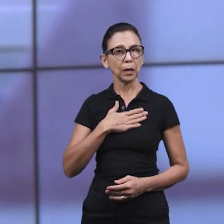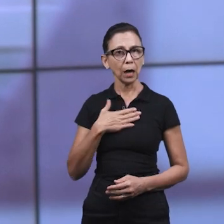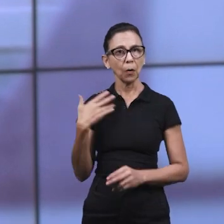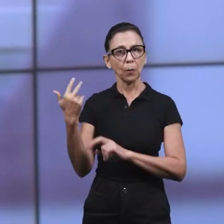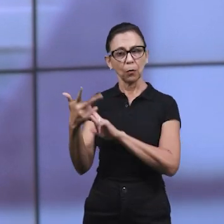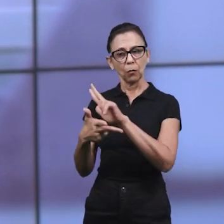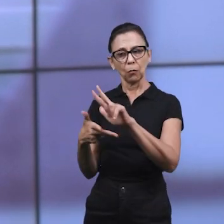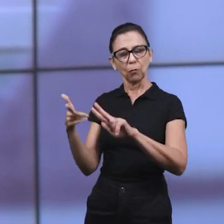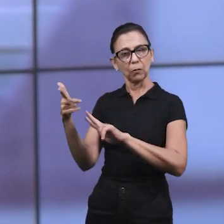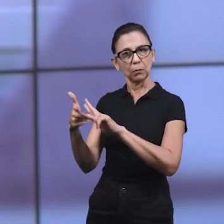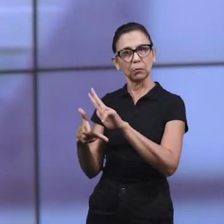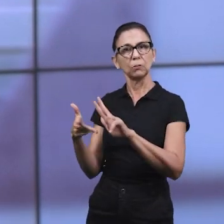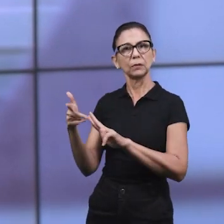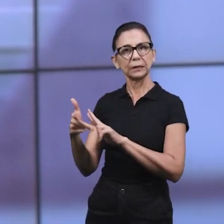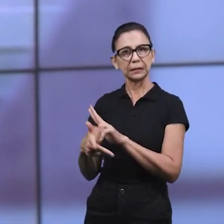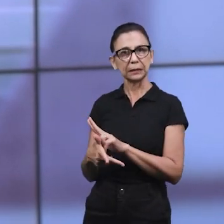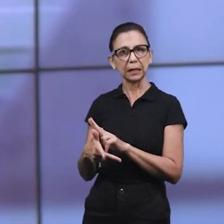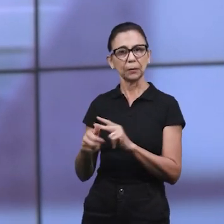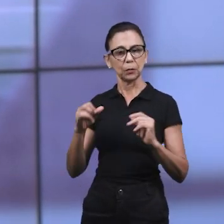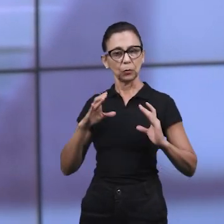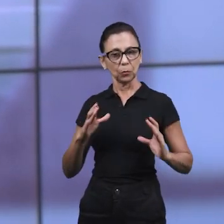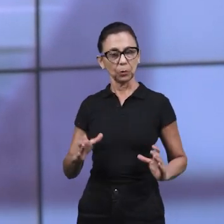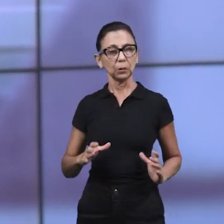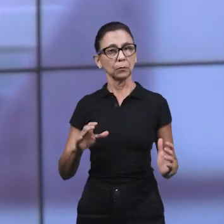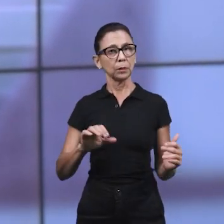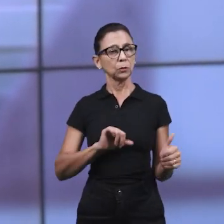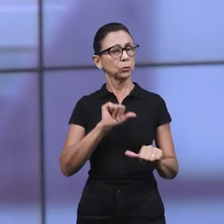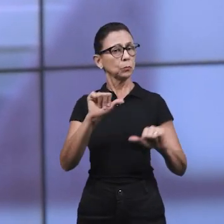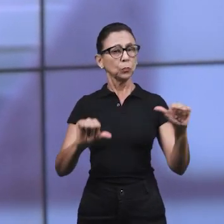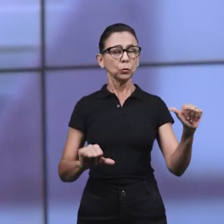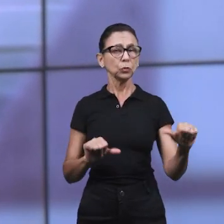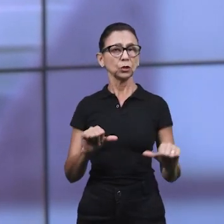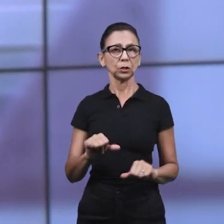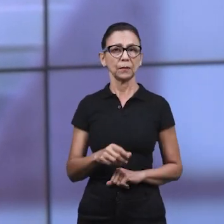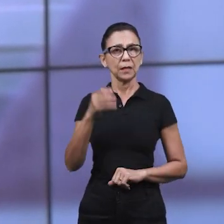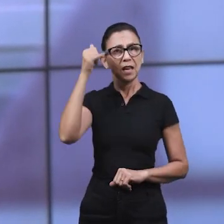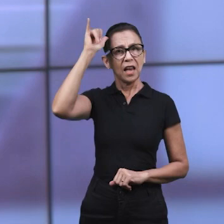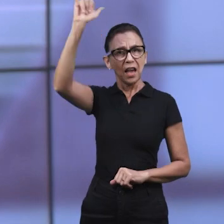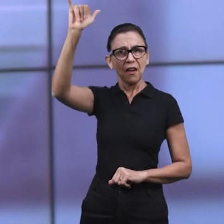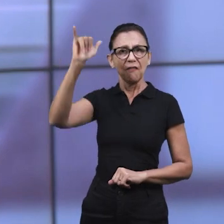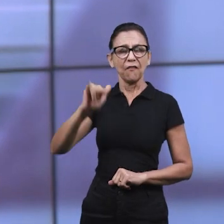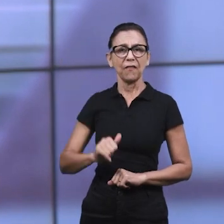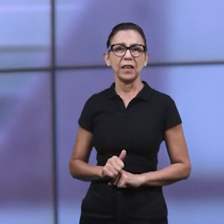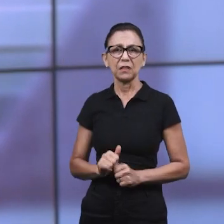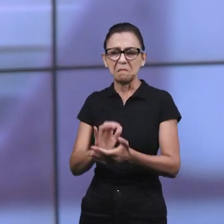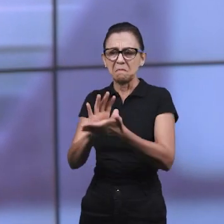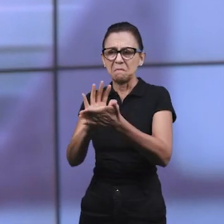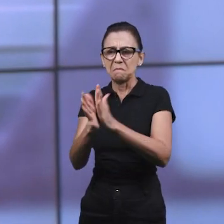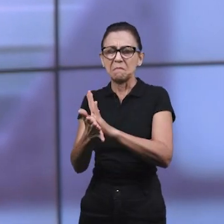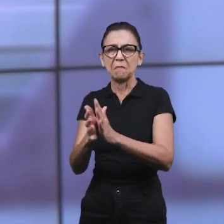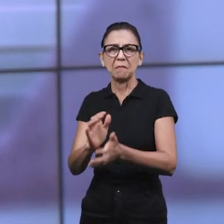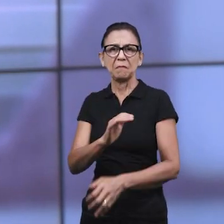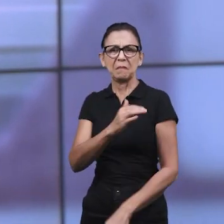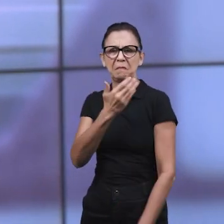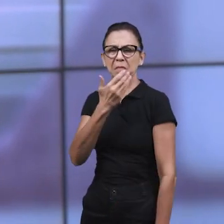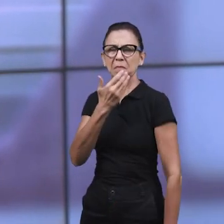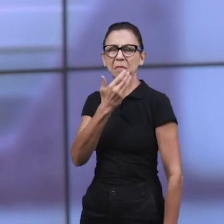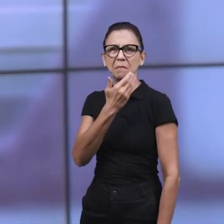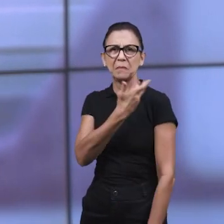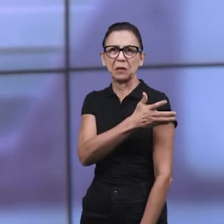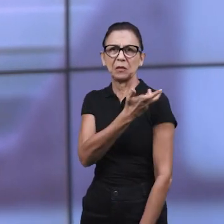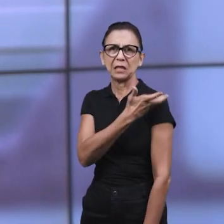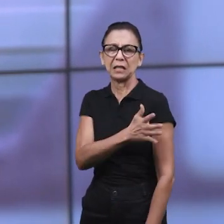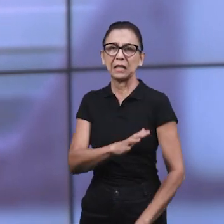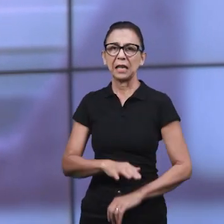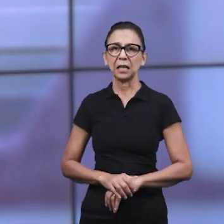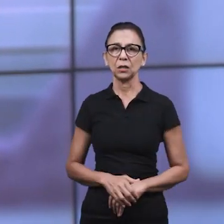que ocorra a mudança de comportamentos. Evite as humilhações, evite chamar a atenção da criança